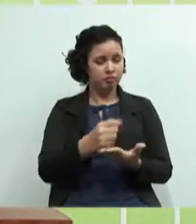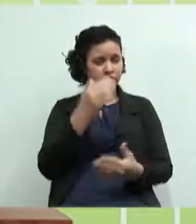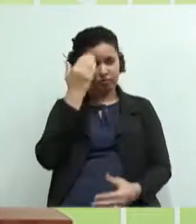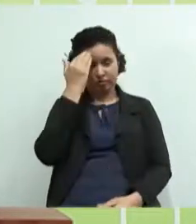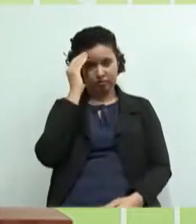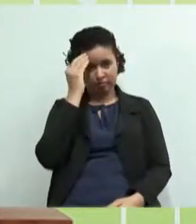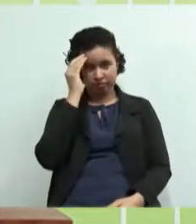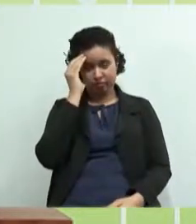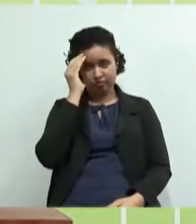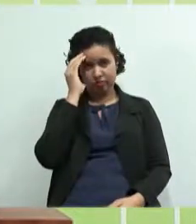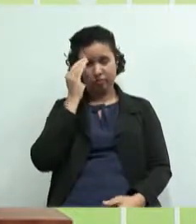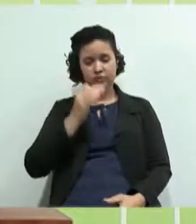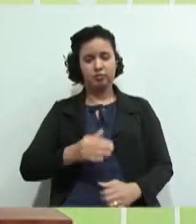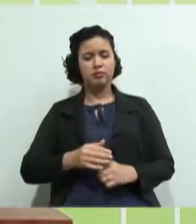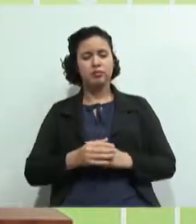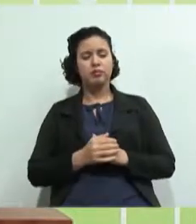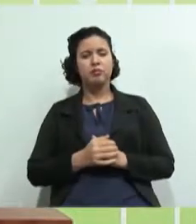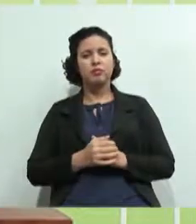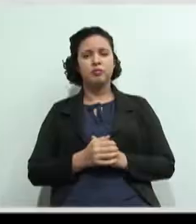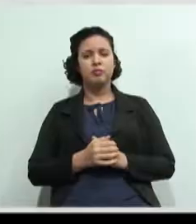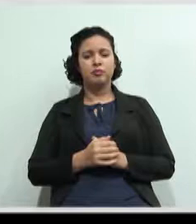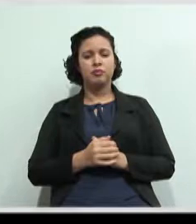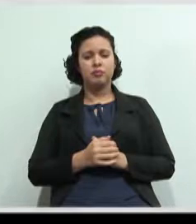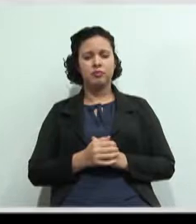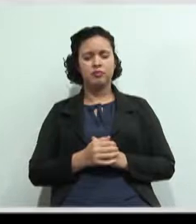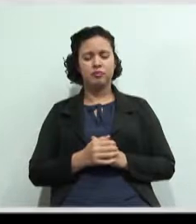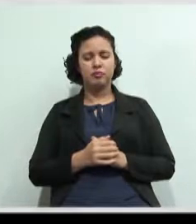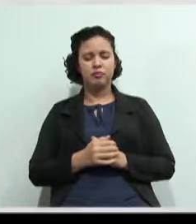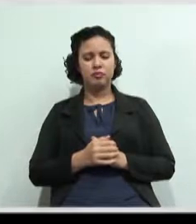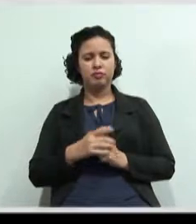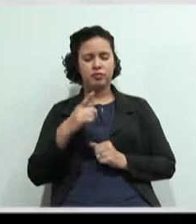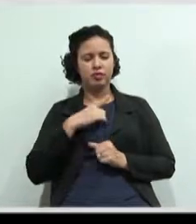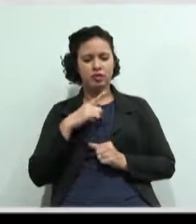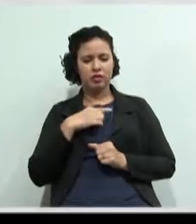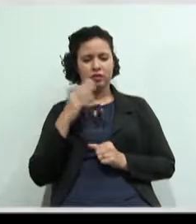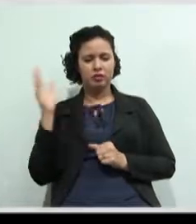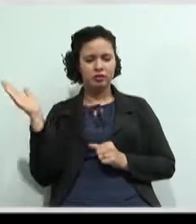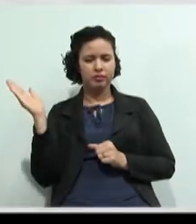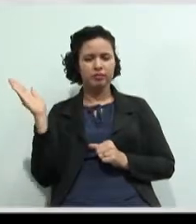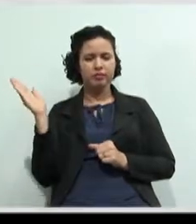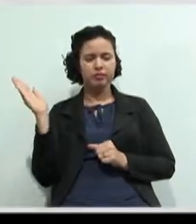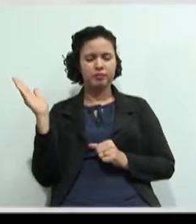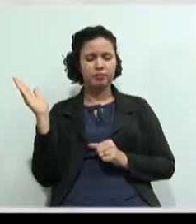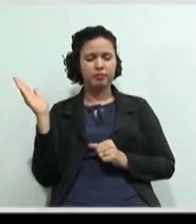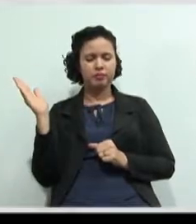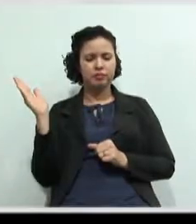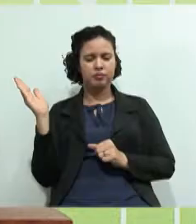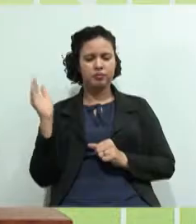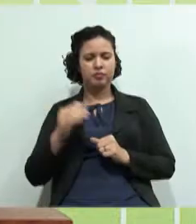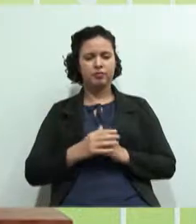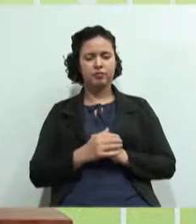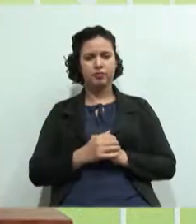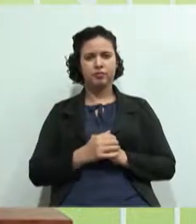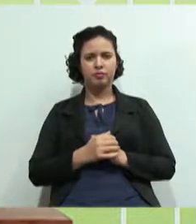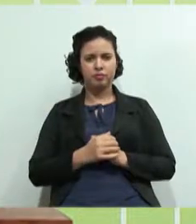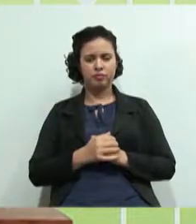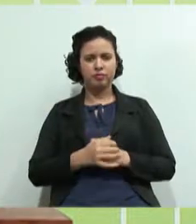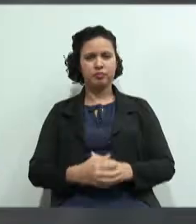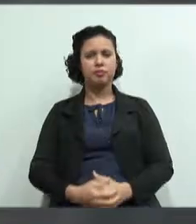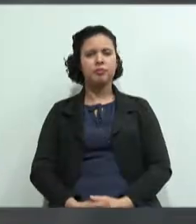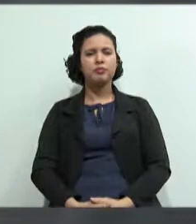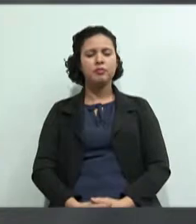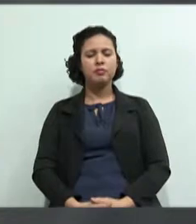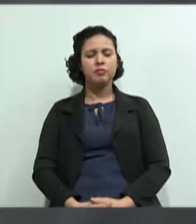nós queremos chegar. Dá uma olhada aqui no slide, o próximo. Olha aí, ó. Tem uma pequena externa aí para você entender melhor. Vamos lá.